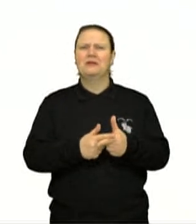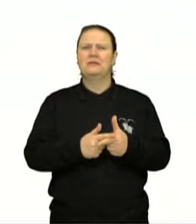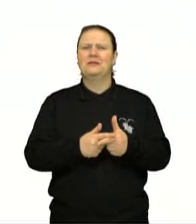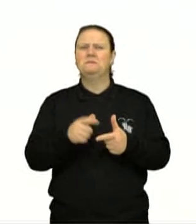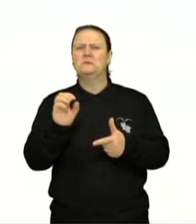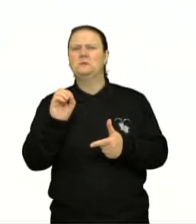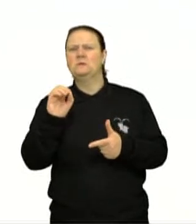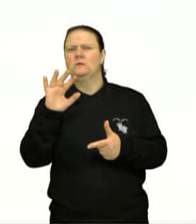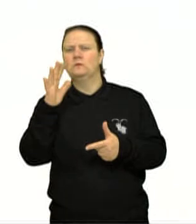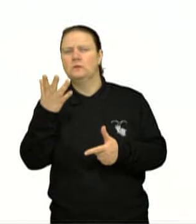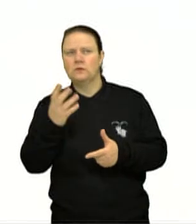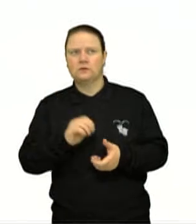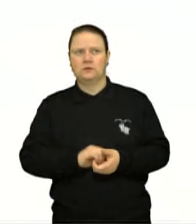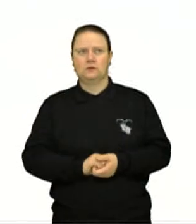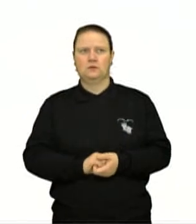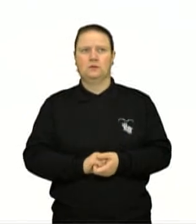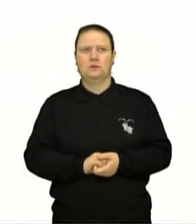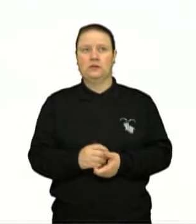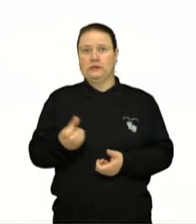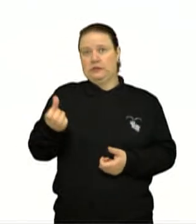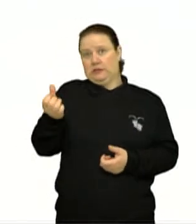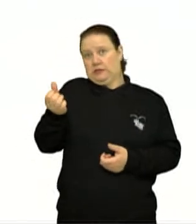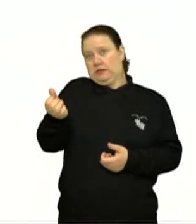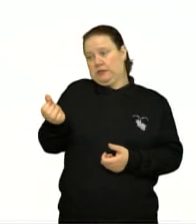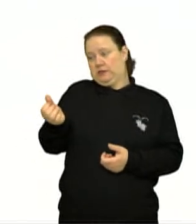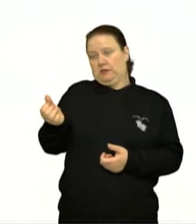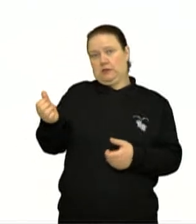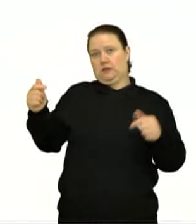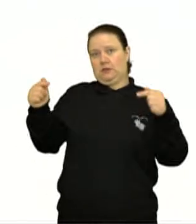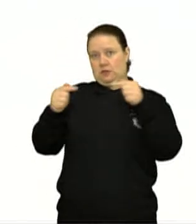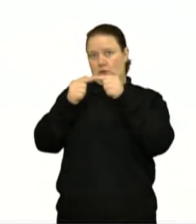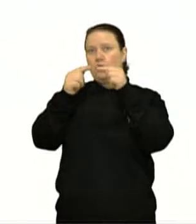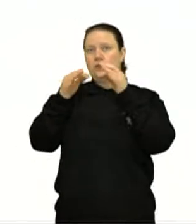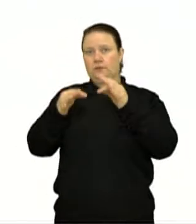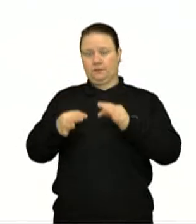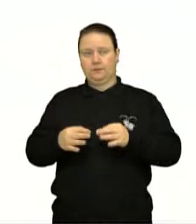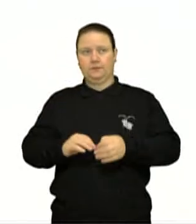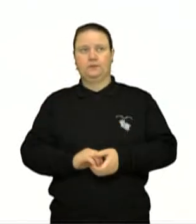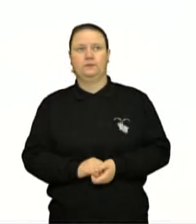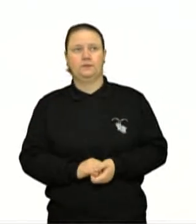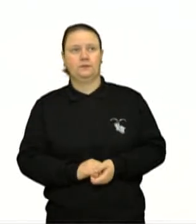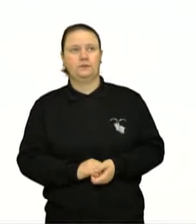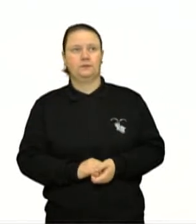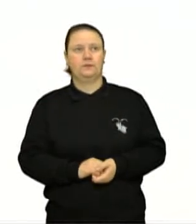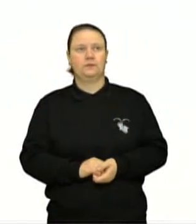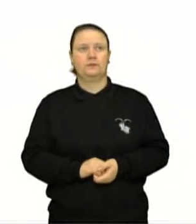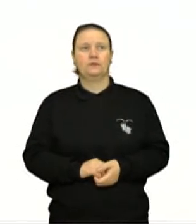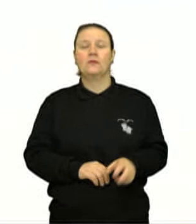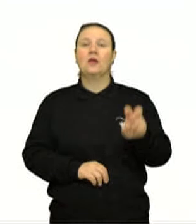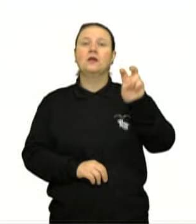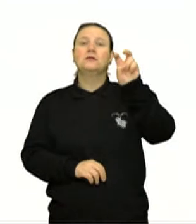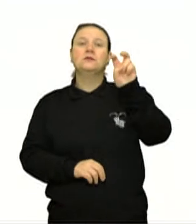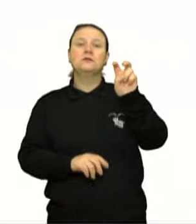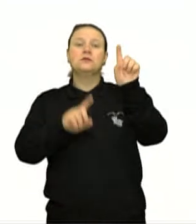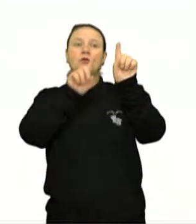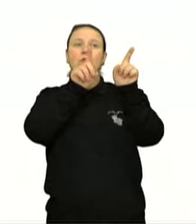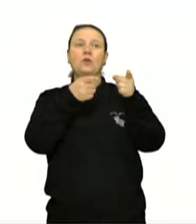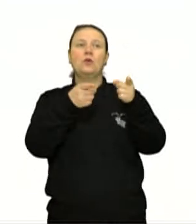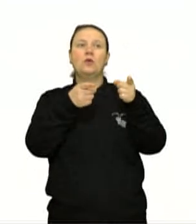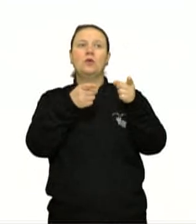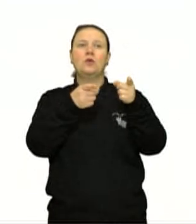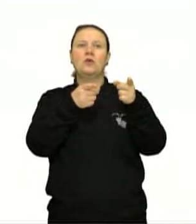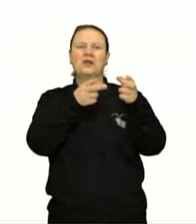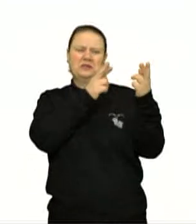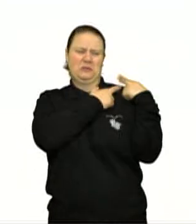pudrir todo quando eu causo alguma má situação. Número 6. Irresponsável ou tonto.